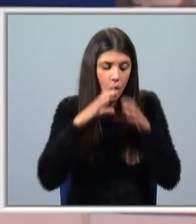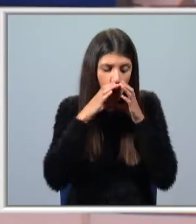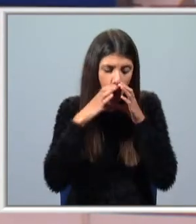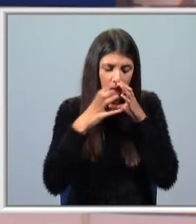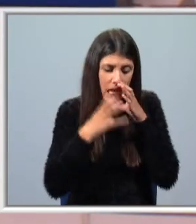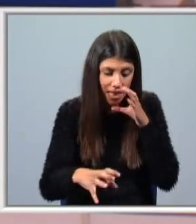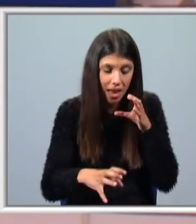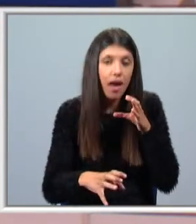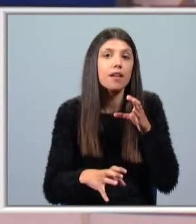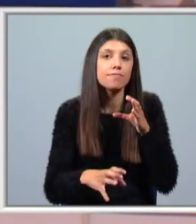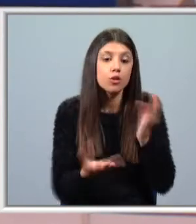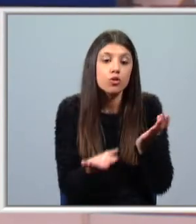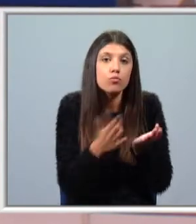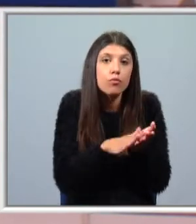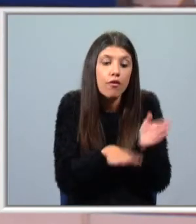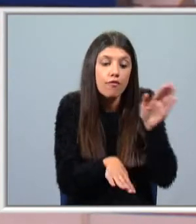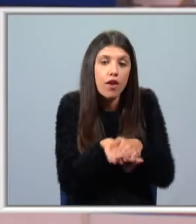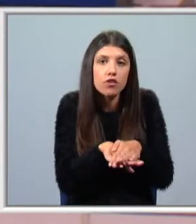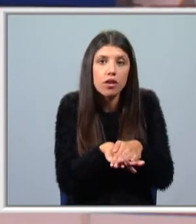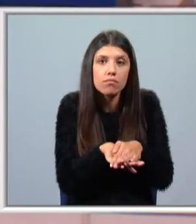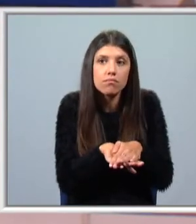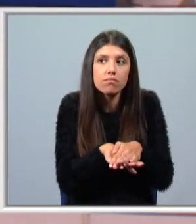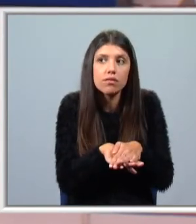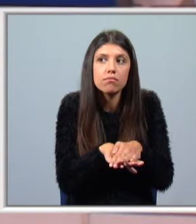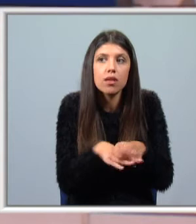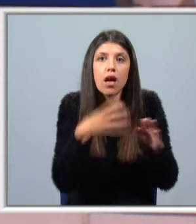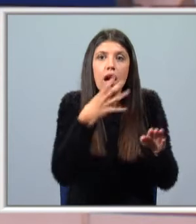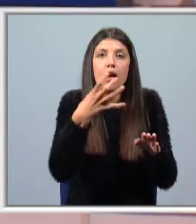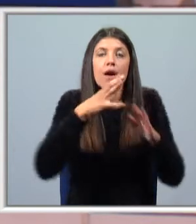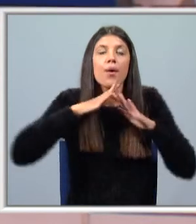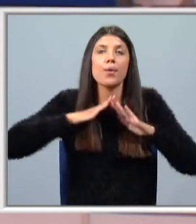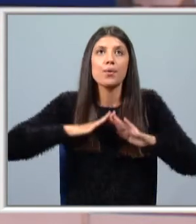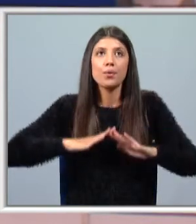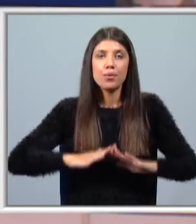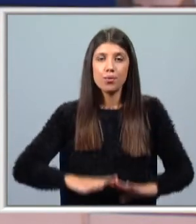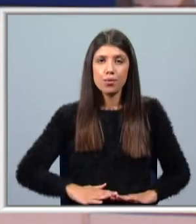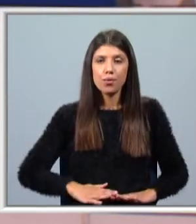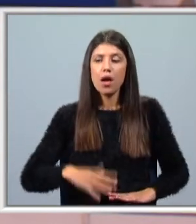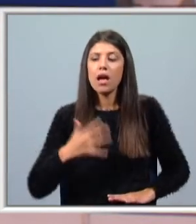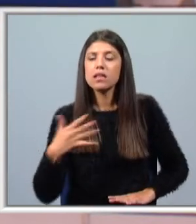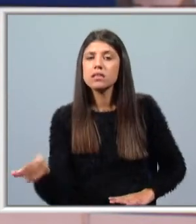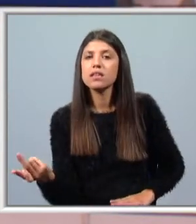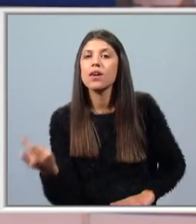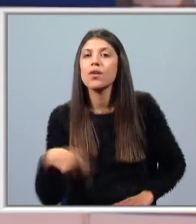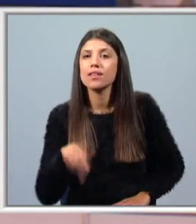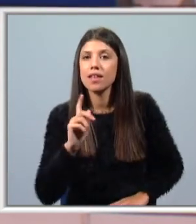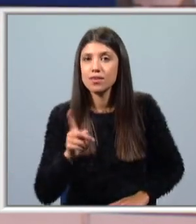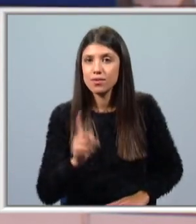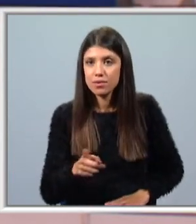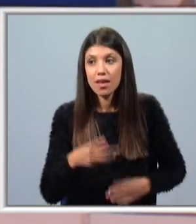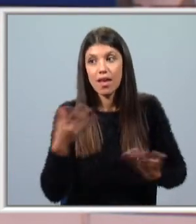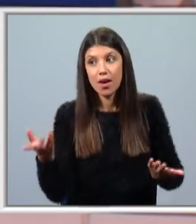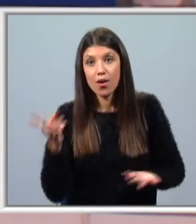barbeiro, e ficou muito mais aliviado. Mas depois acontece aqui uma coisa, e é isso que nós vamos descobrir